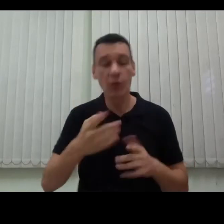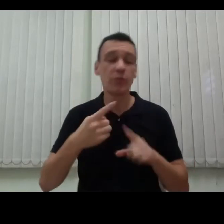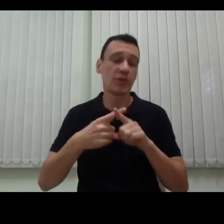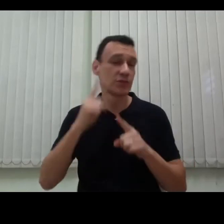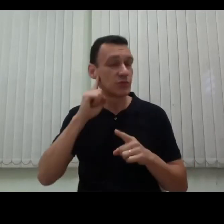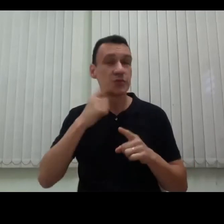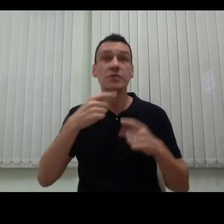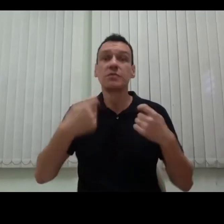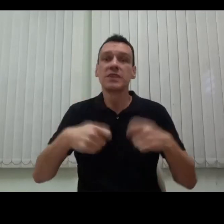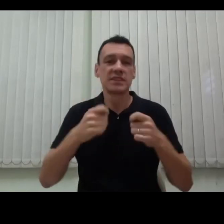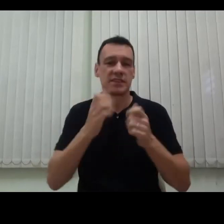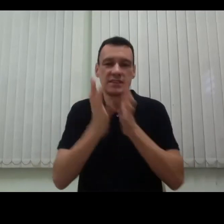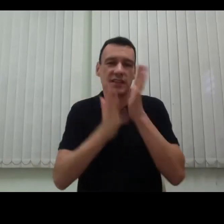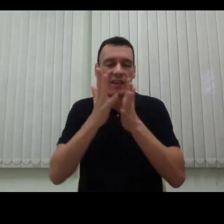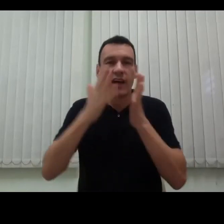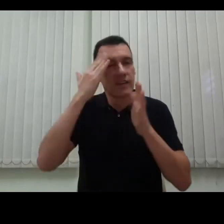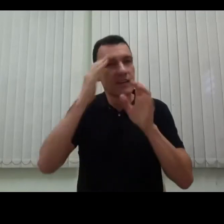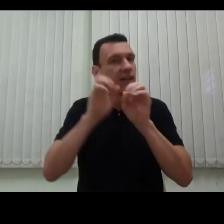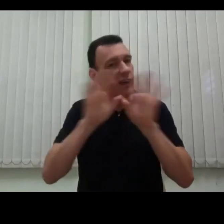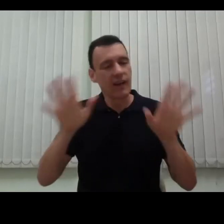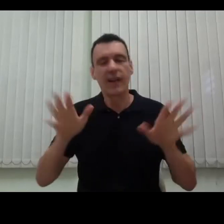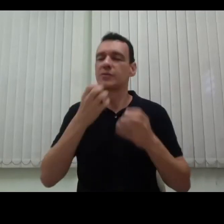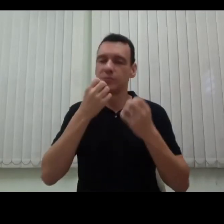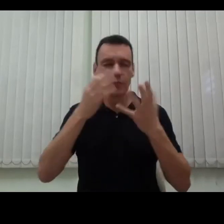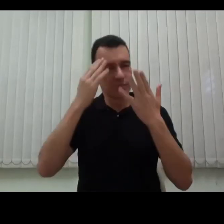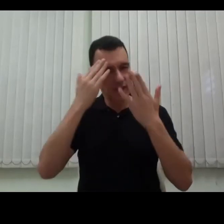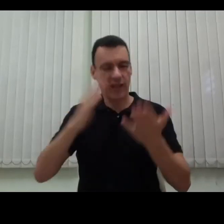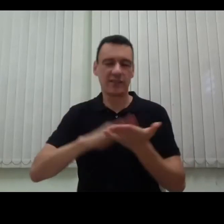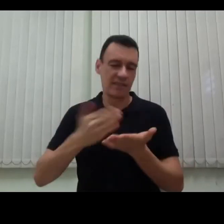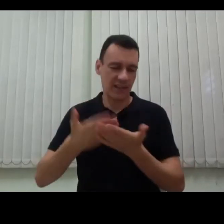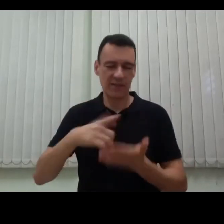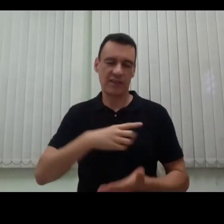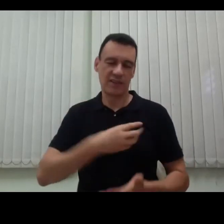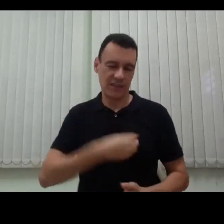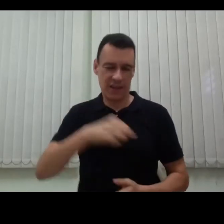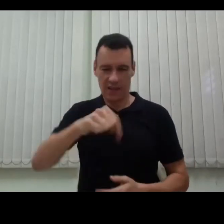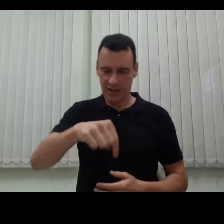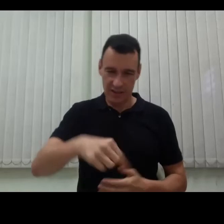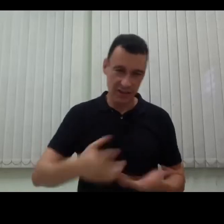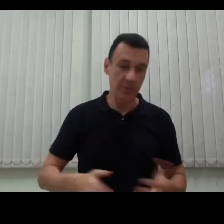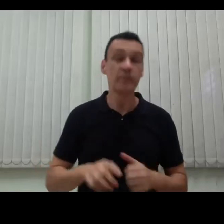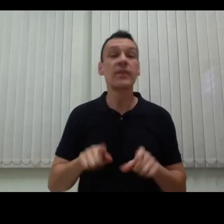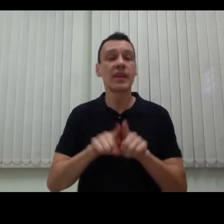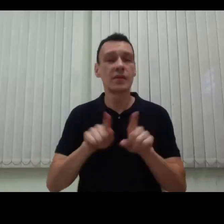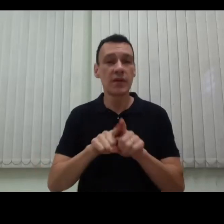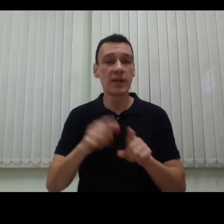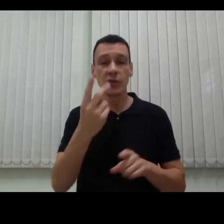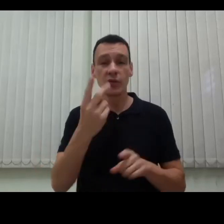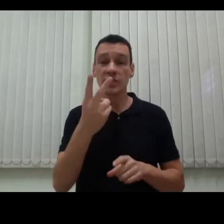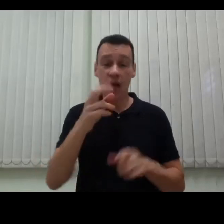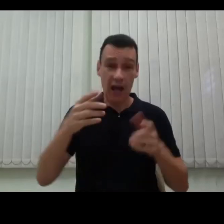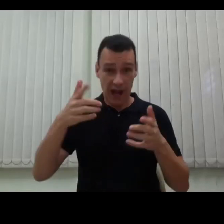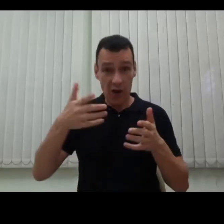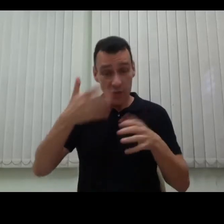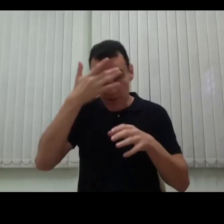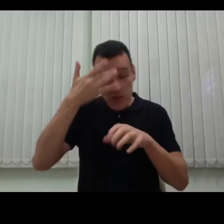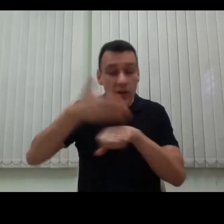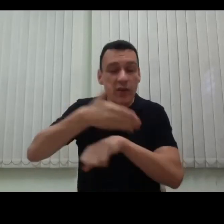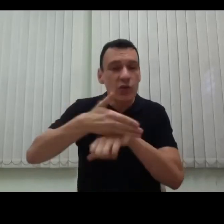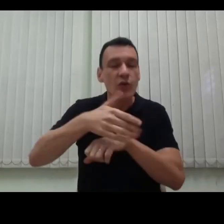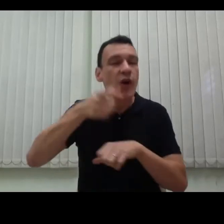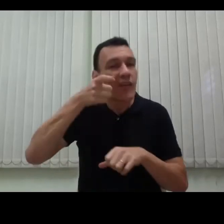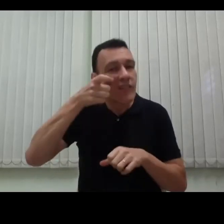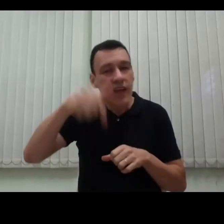interpretação em Libras. Agradeço a participação das 253 pessoas que estão aqui conosco nesse